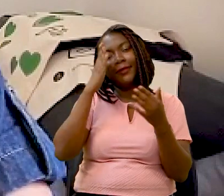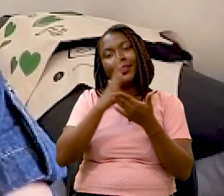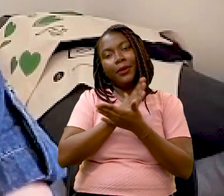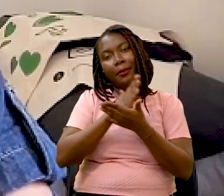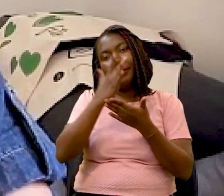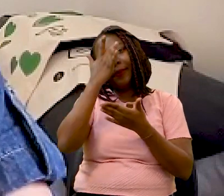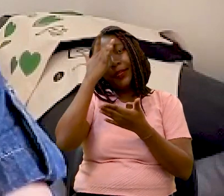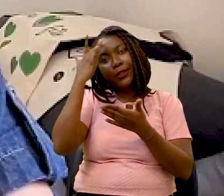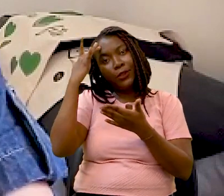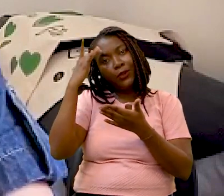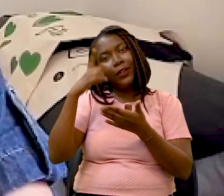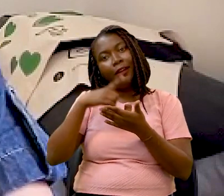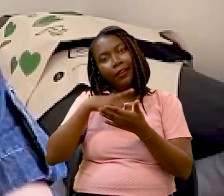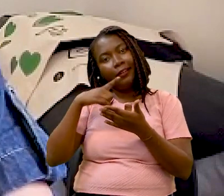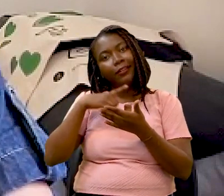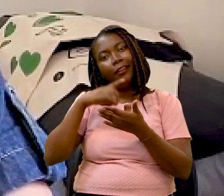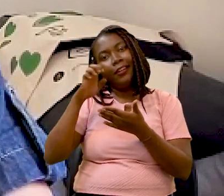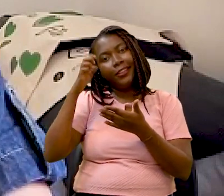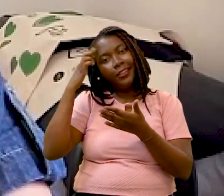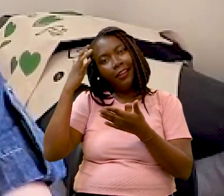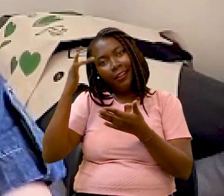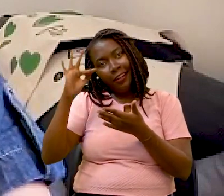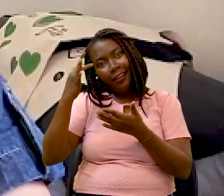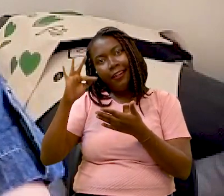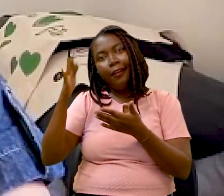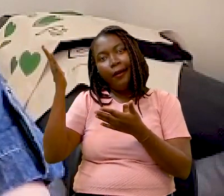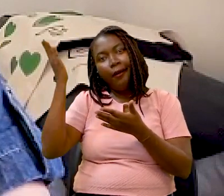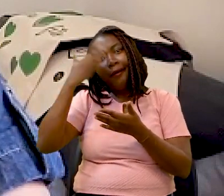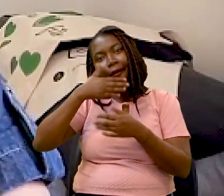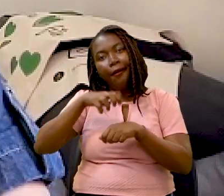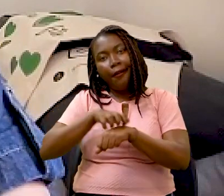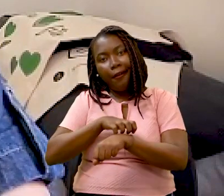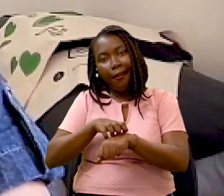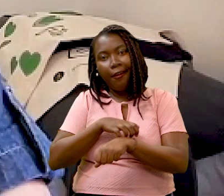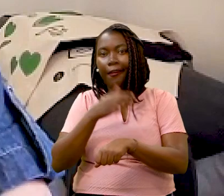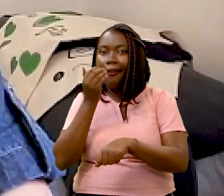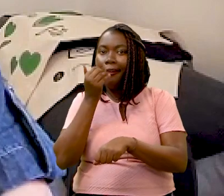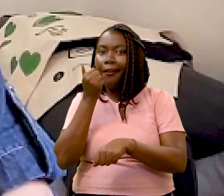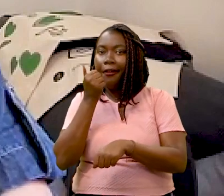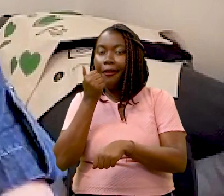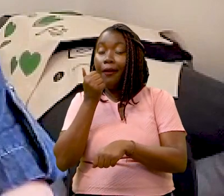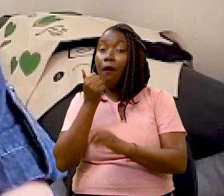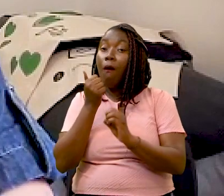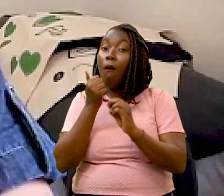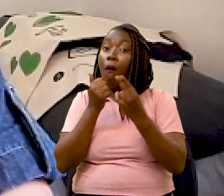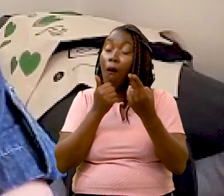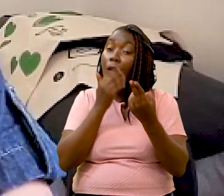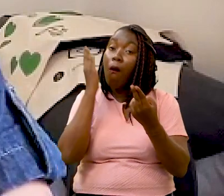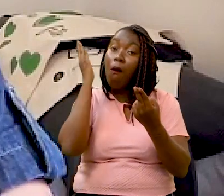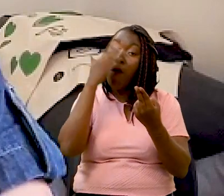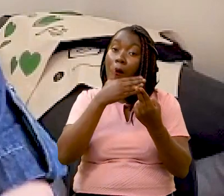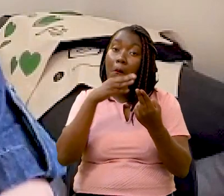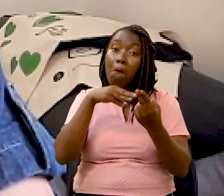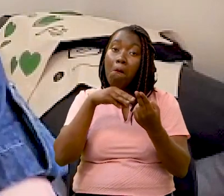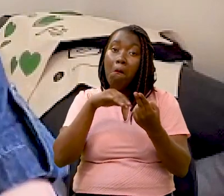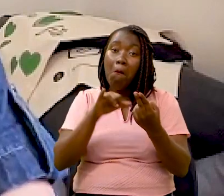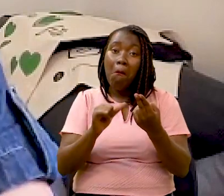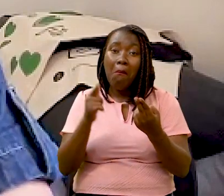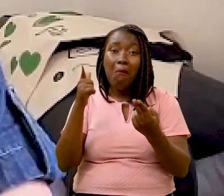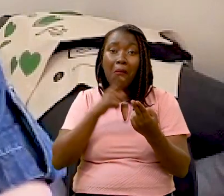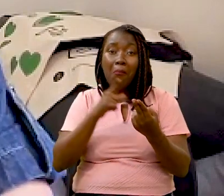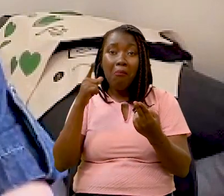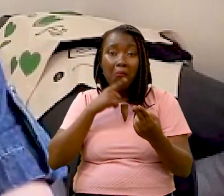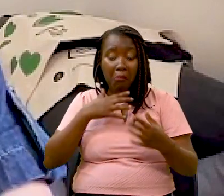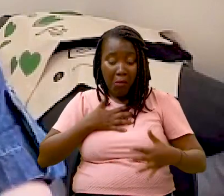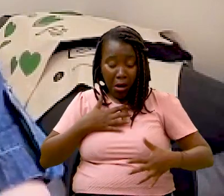pessoas têm a enxaqueca como um sinal de alergia alimentar, ou um sinal de mau funcionamento de alguns